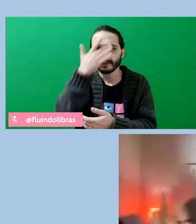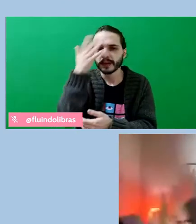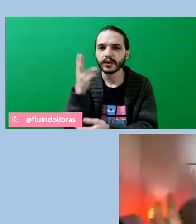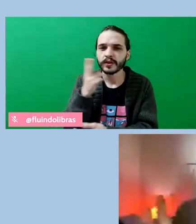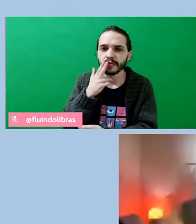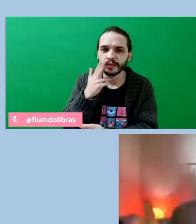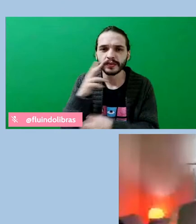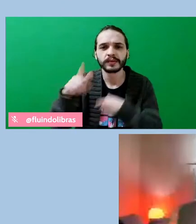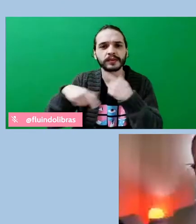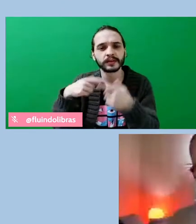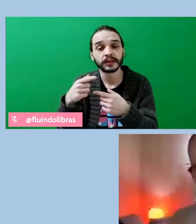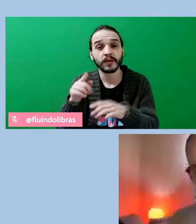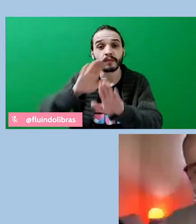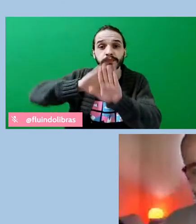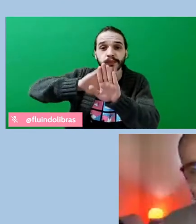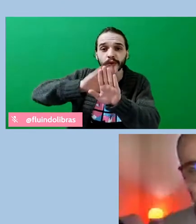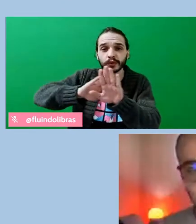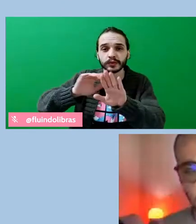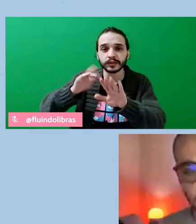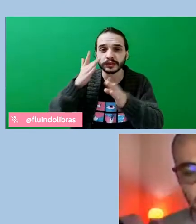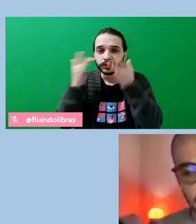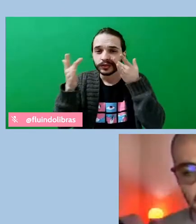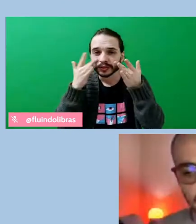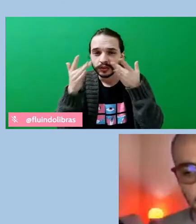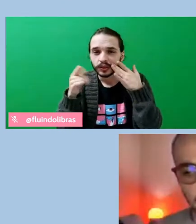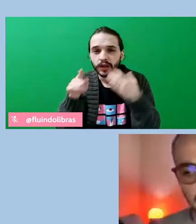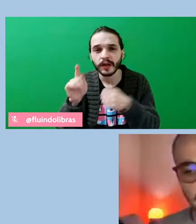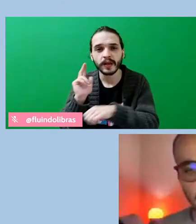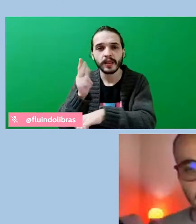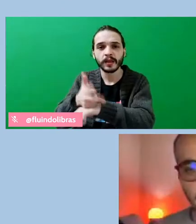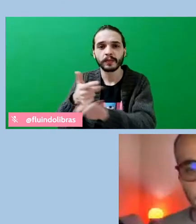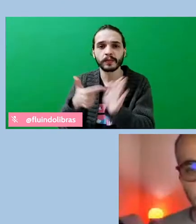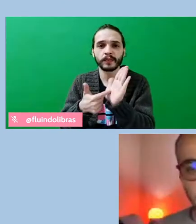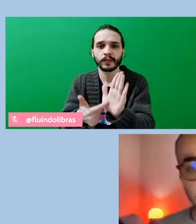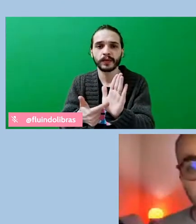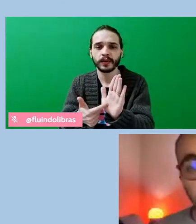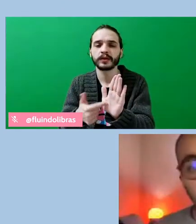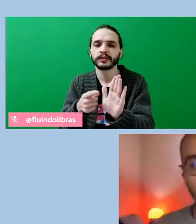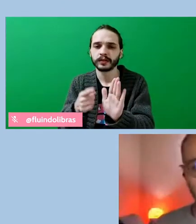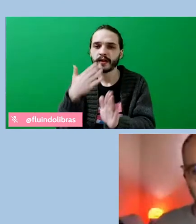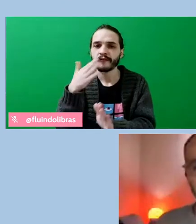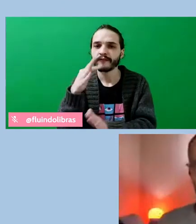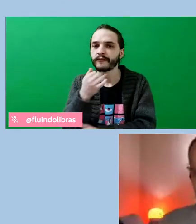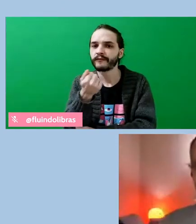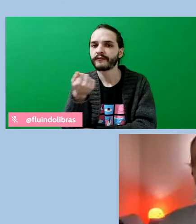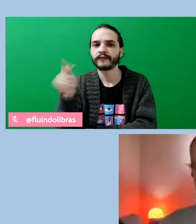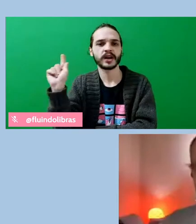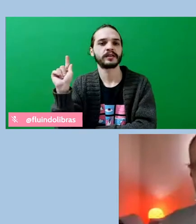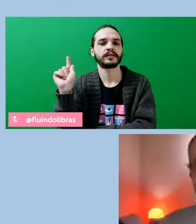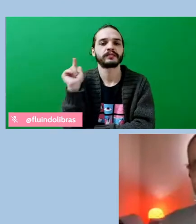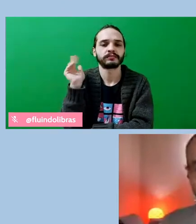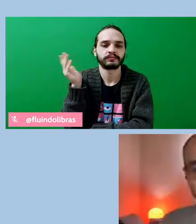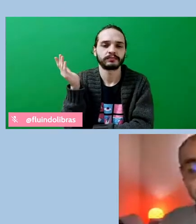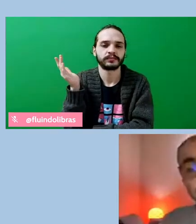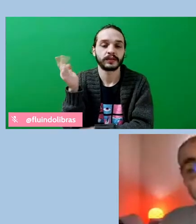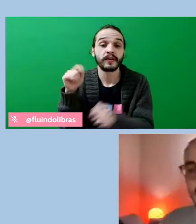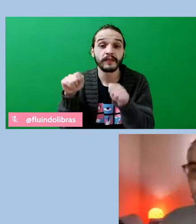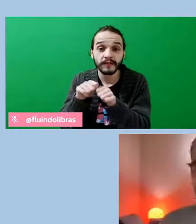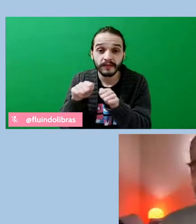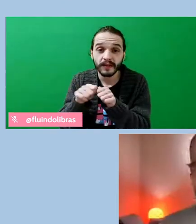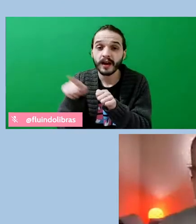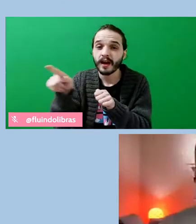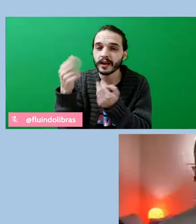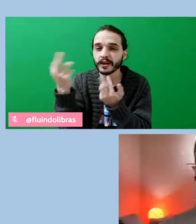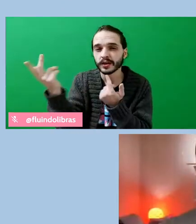do backstage, do qual o Bergman é muito muito fã. Então, quando a gente faz isso, também mais uma vez ele aparece. E daí